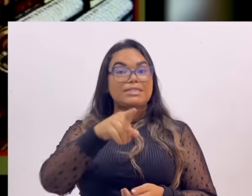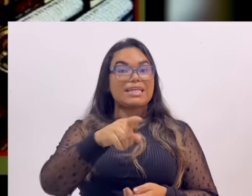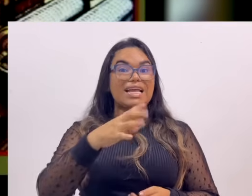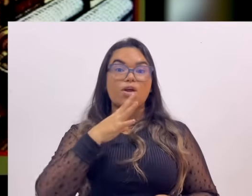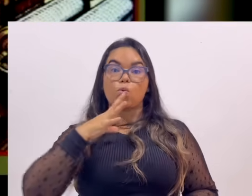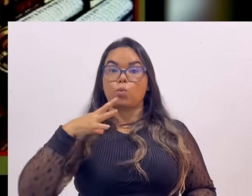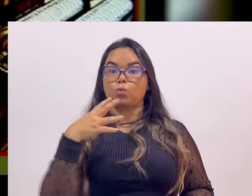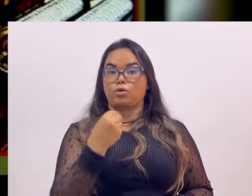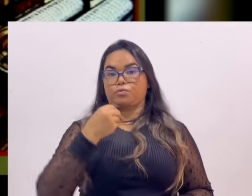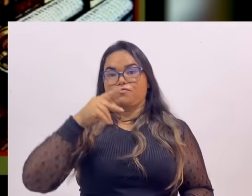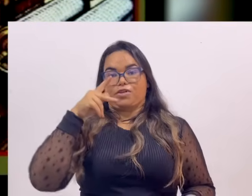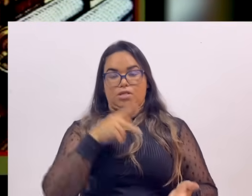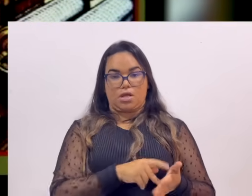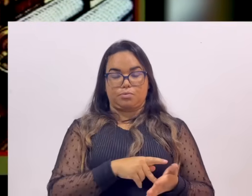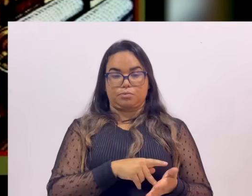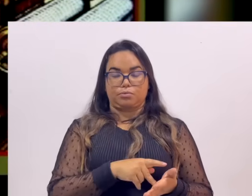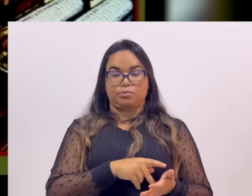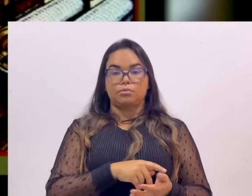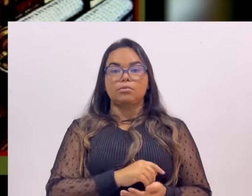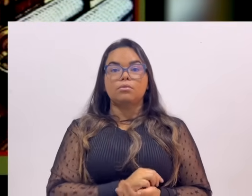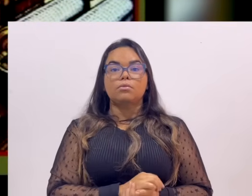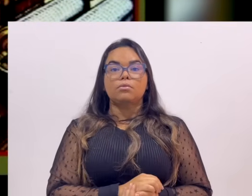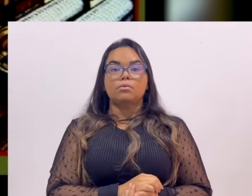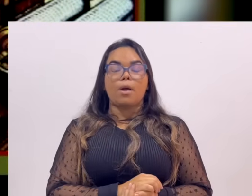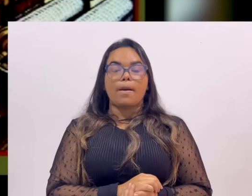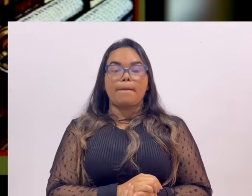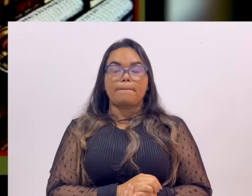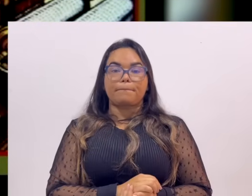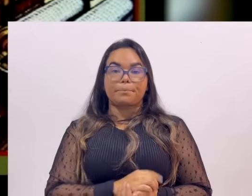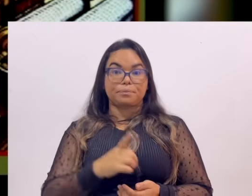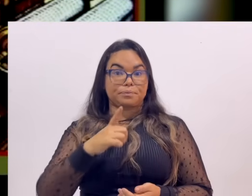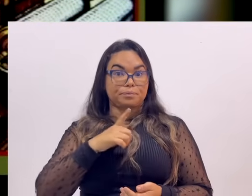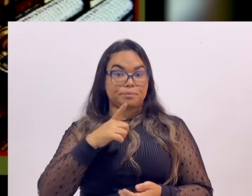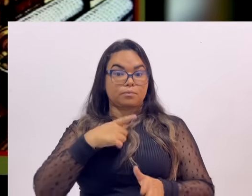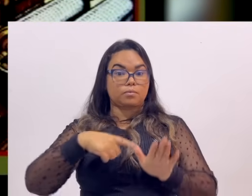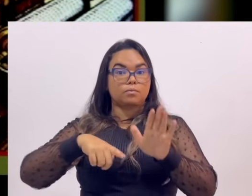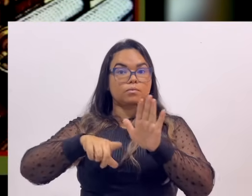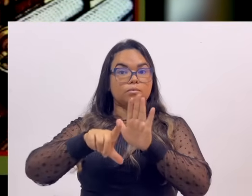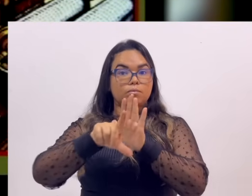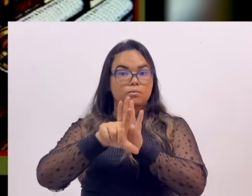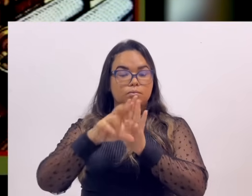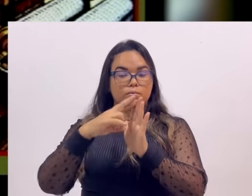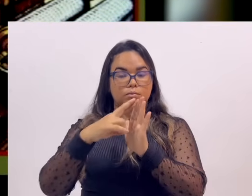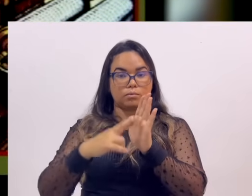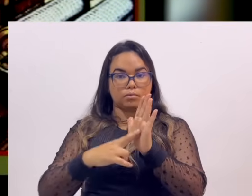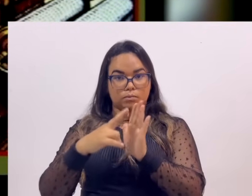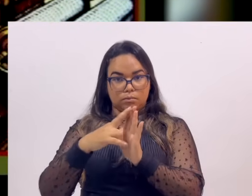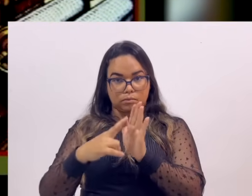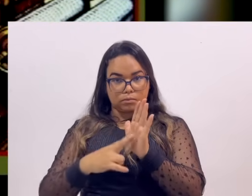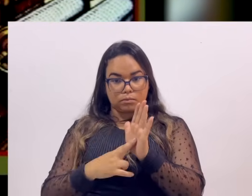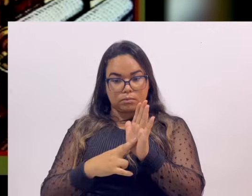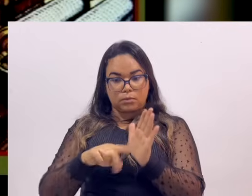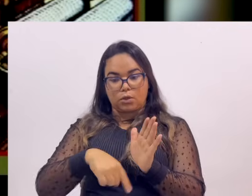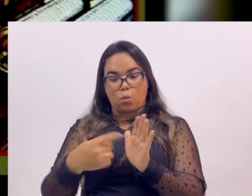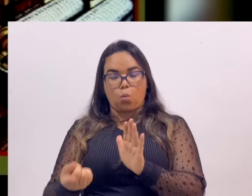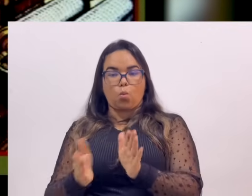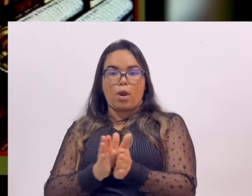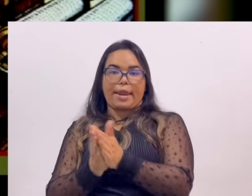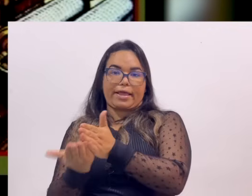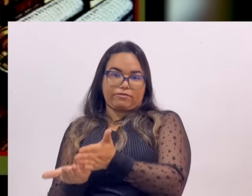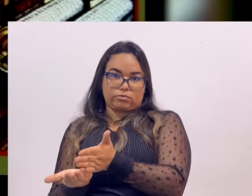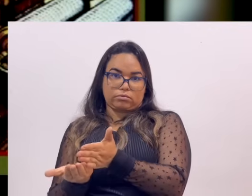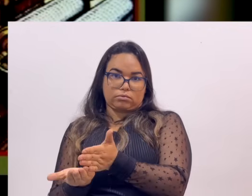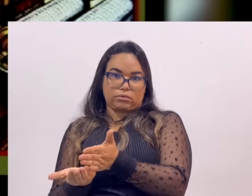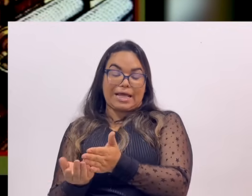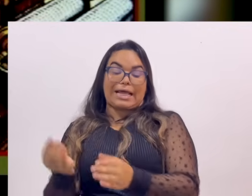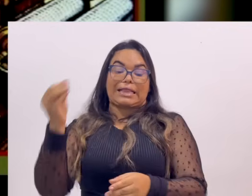tem que conhecê-la com exatidão. De modo que, assim como era, havia uma lei moral que estava dentro da arca e acima da arca